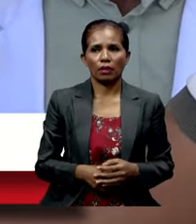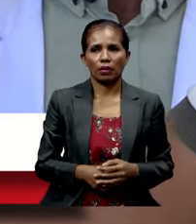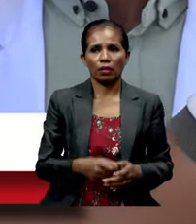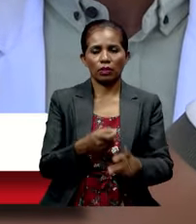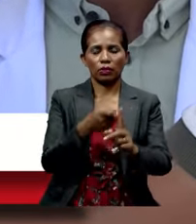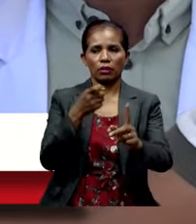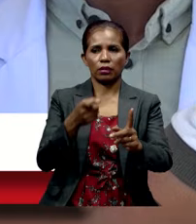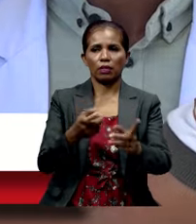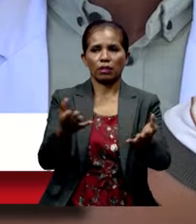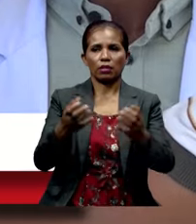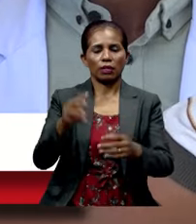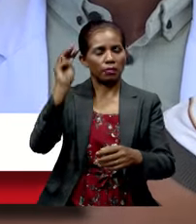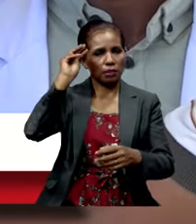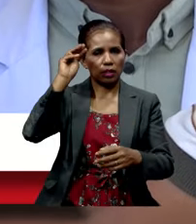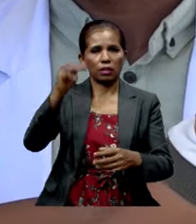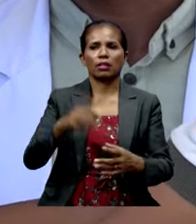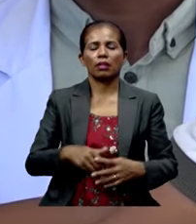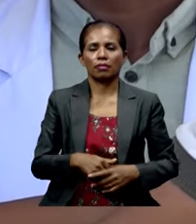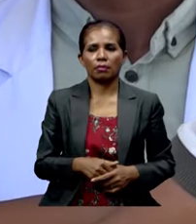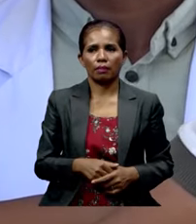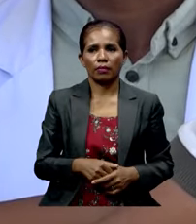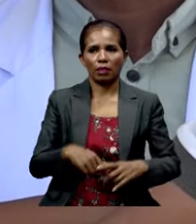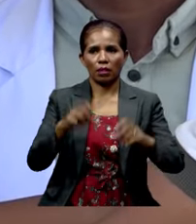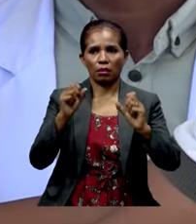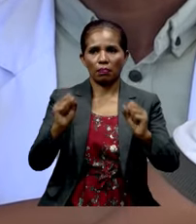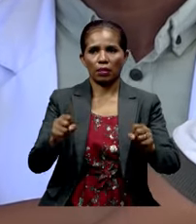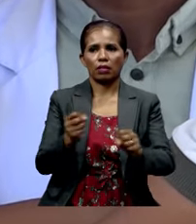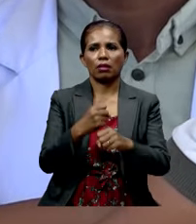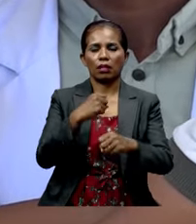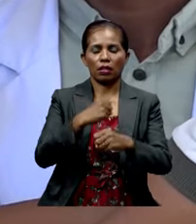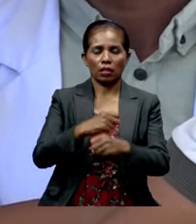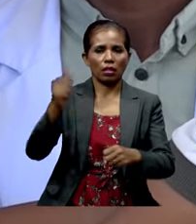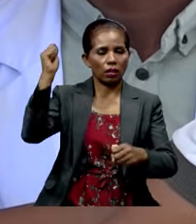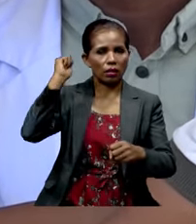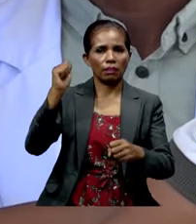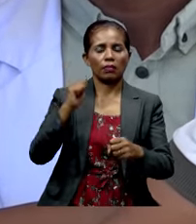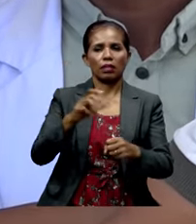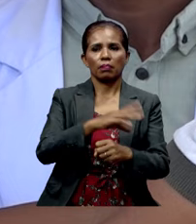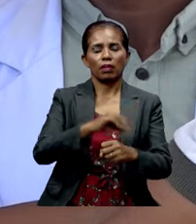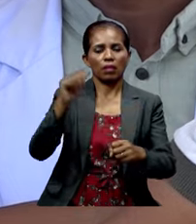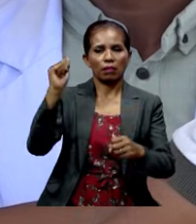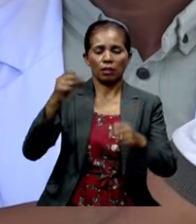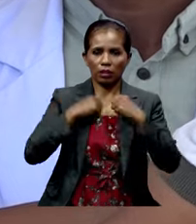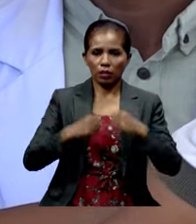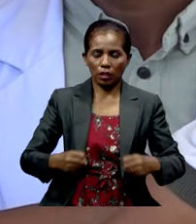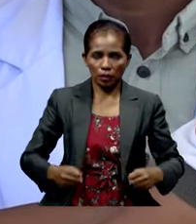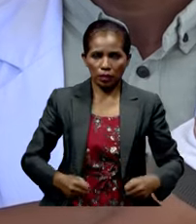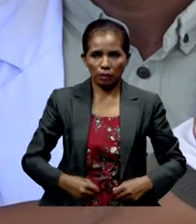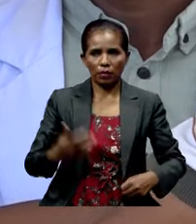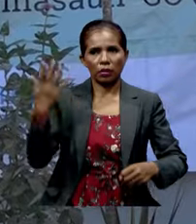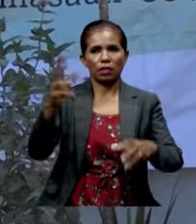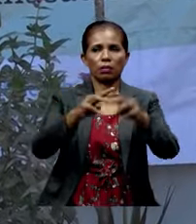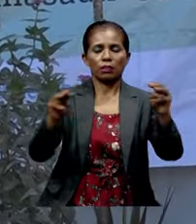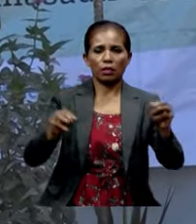husi senhora ministra atu bel halu kampanye Saúde integrado iha